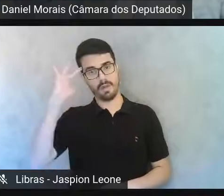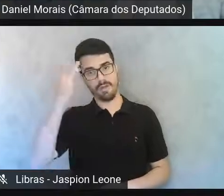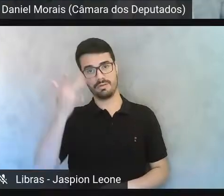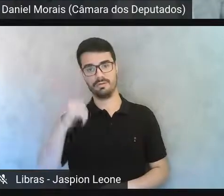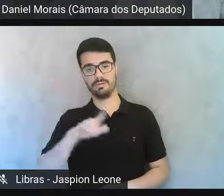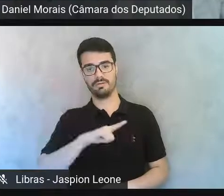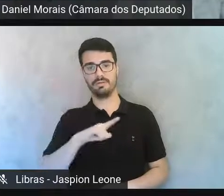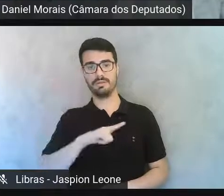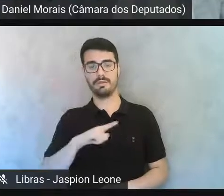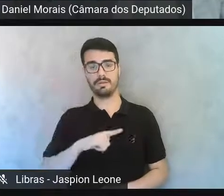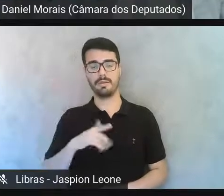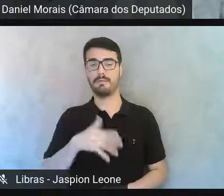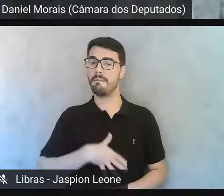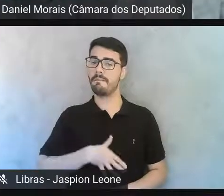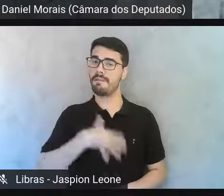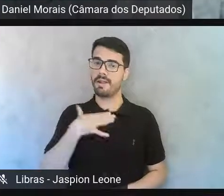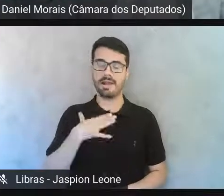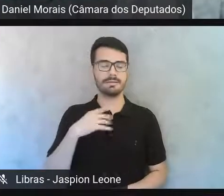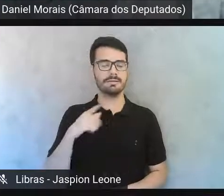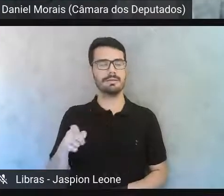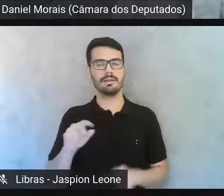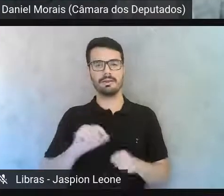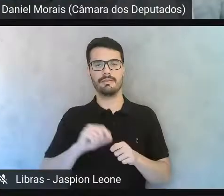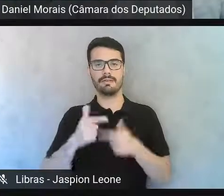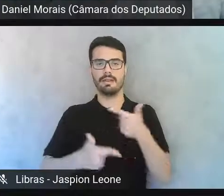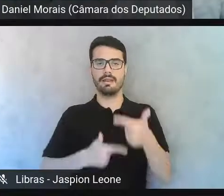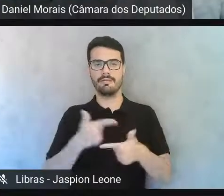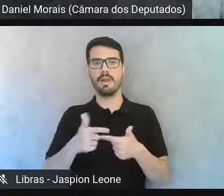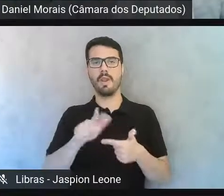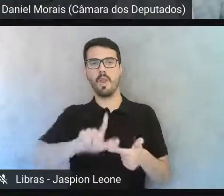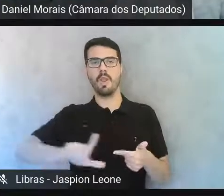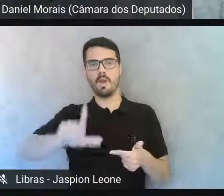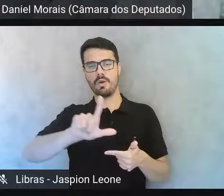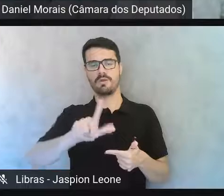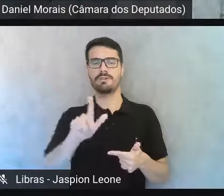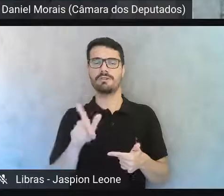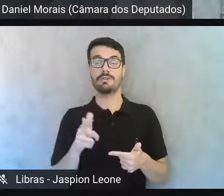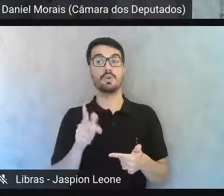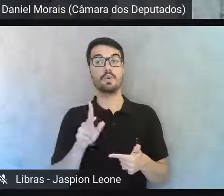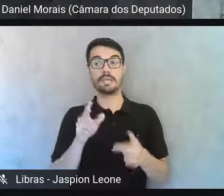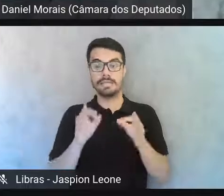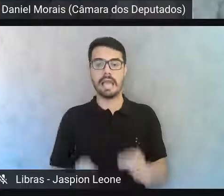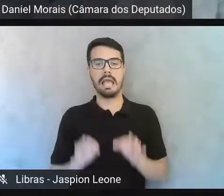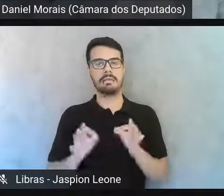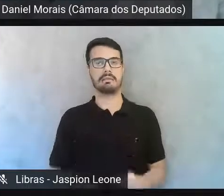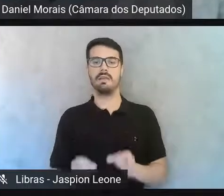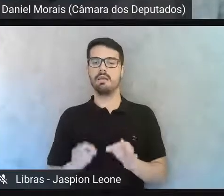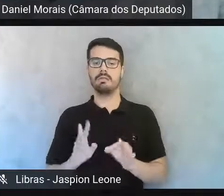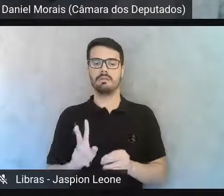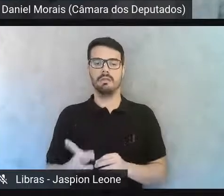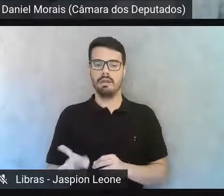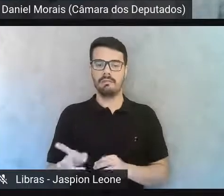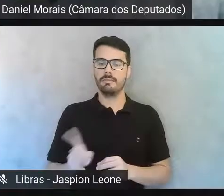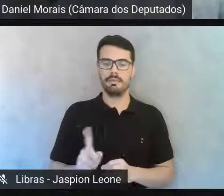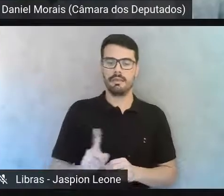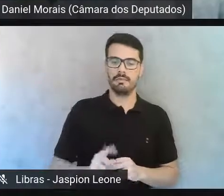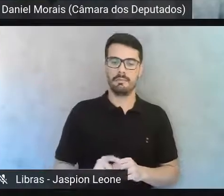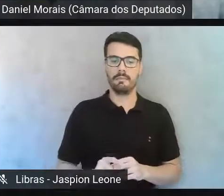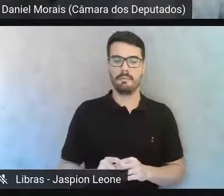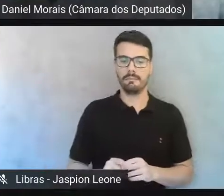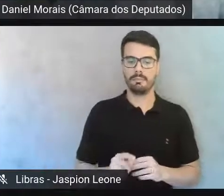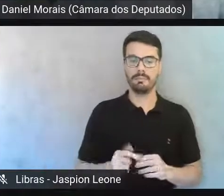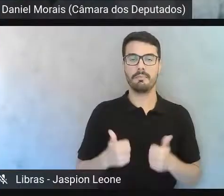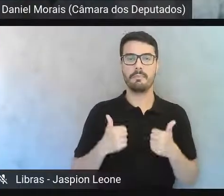esse privilégio de fazer isso. Lógico que a gente não acerta sempre, né? Mas o que a gente fez, assim, em